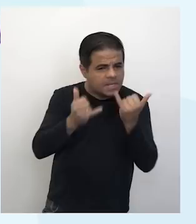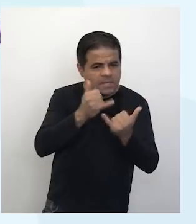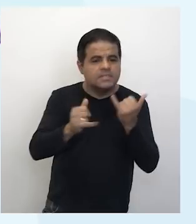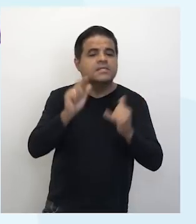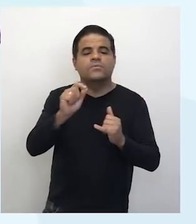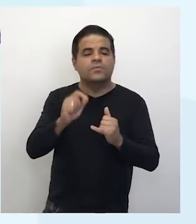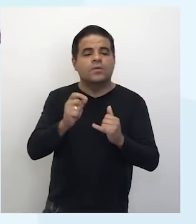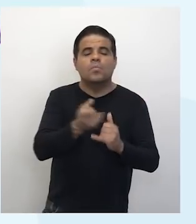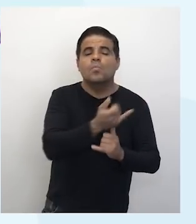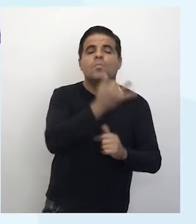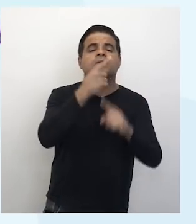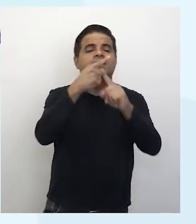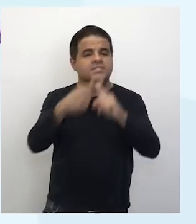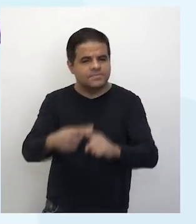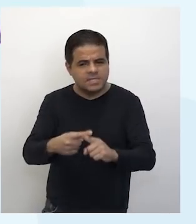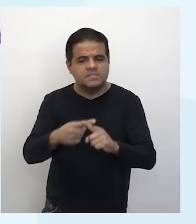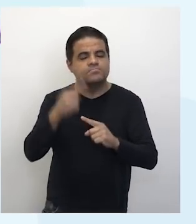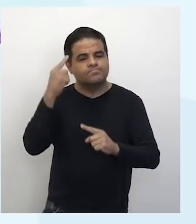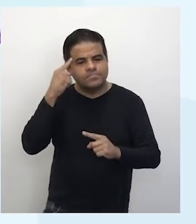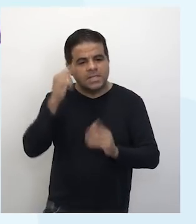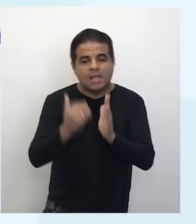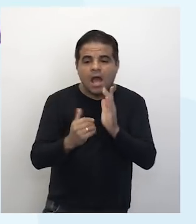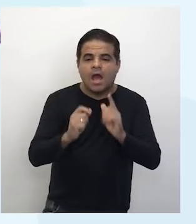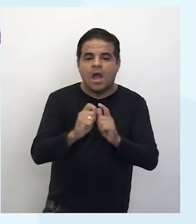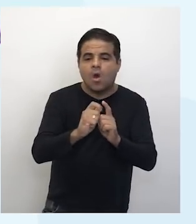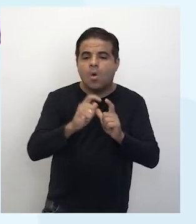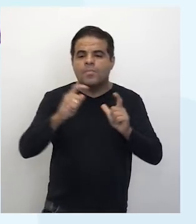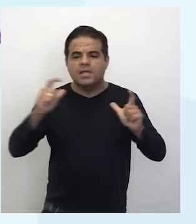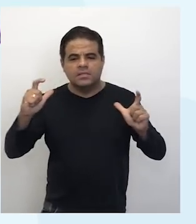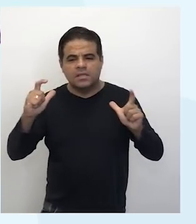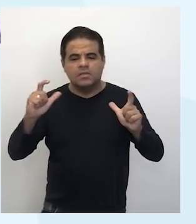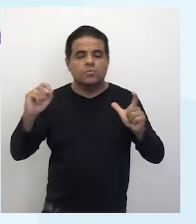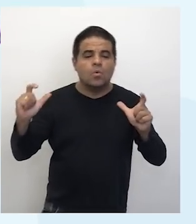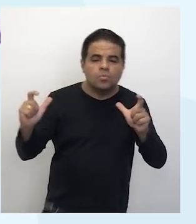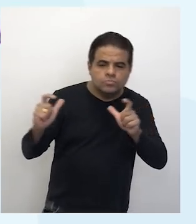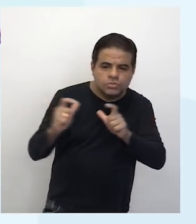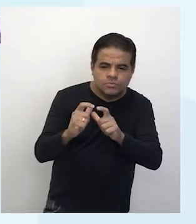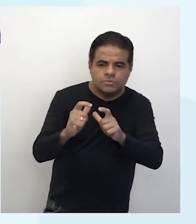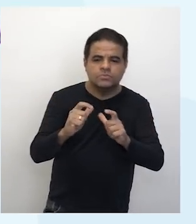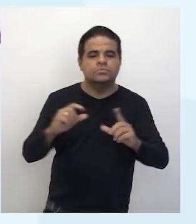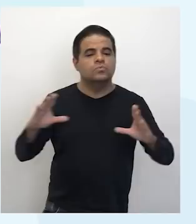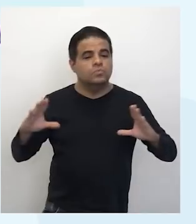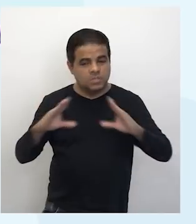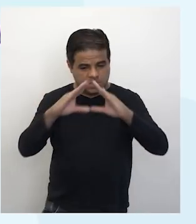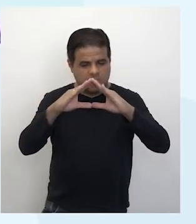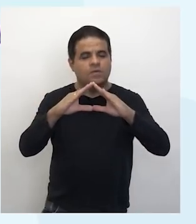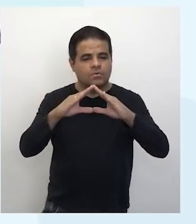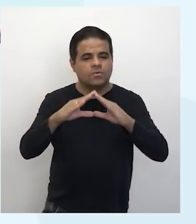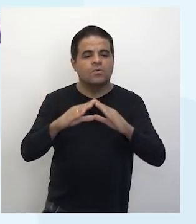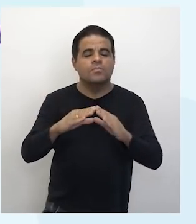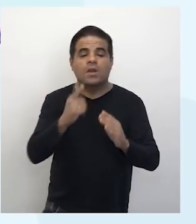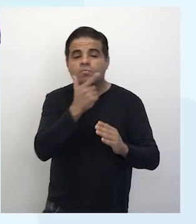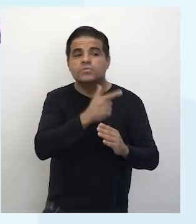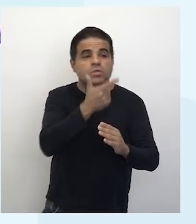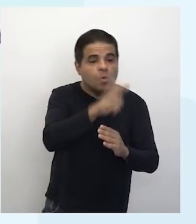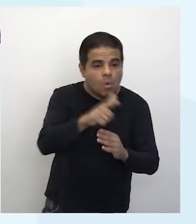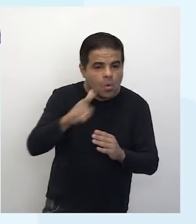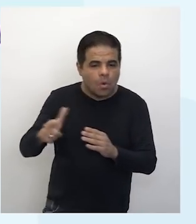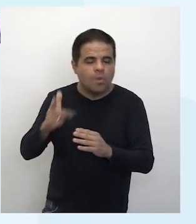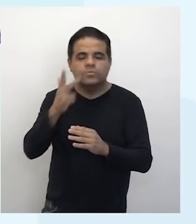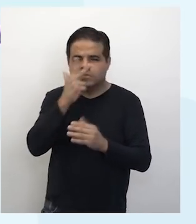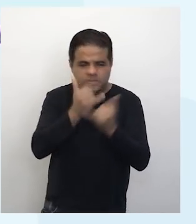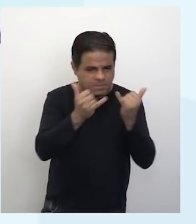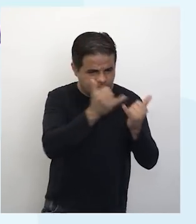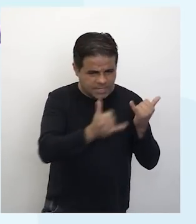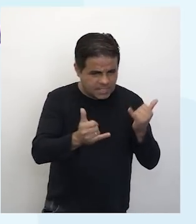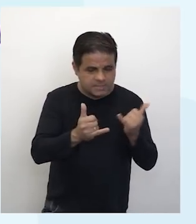o quantas vezes você está aumentando ou diminuindo um triângulo original para ter outro semelhante a ele, tá